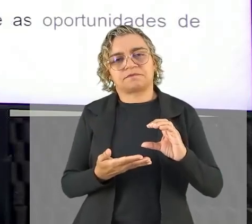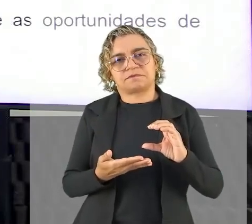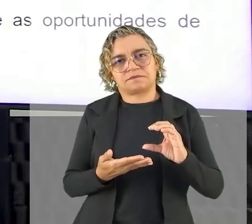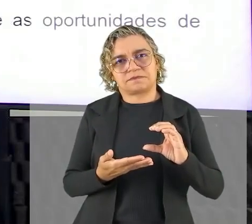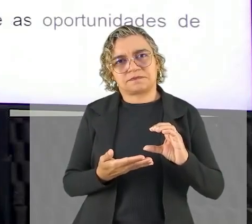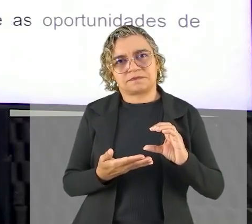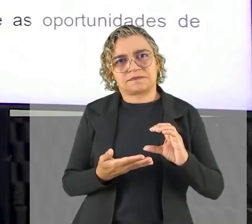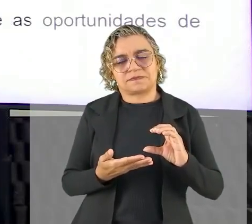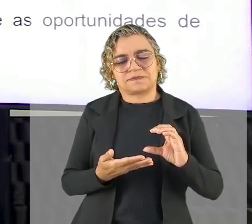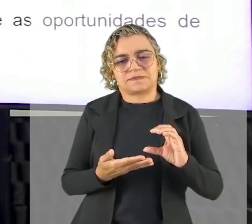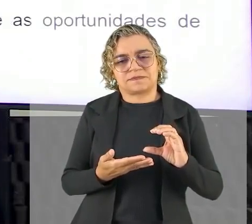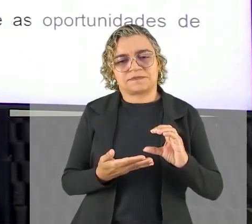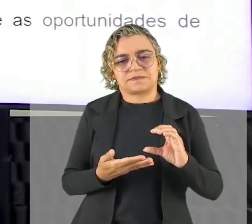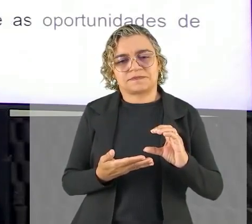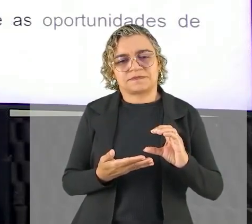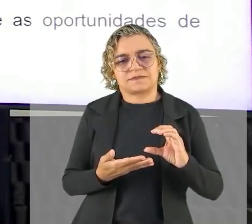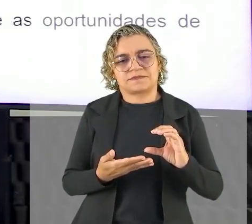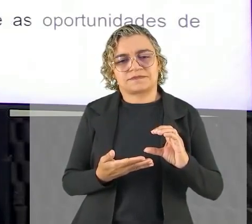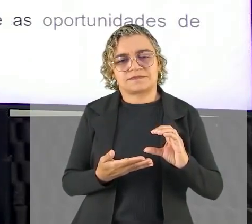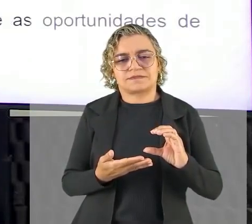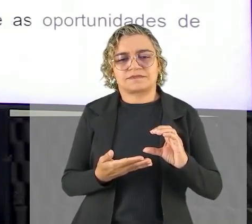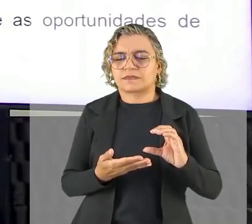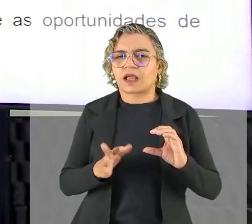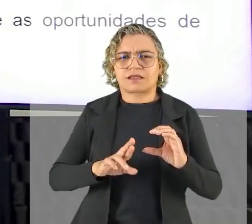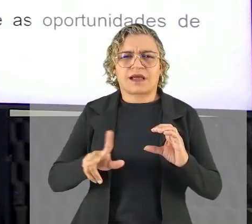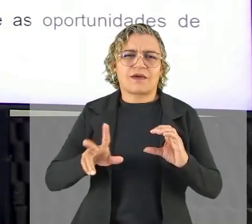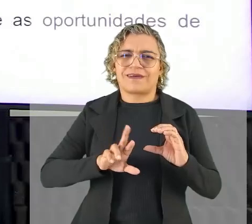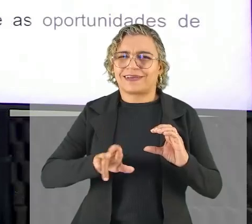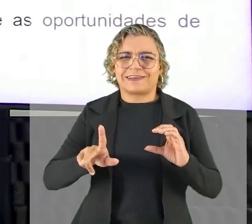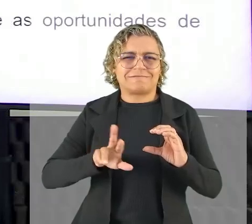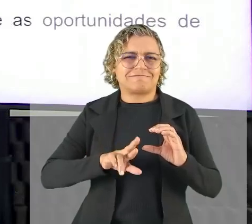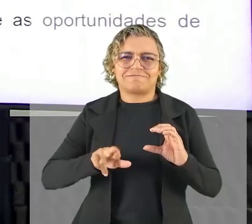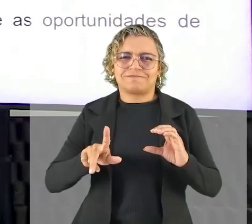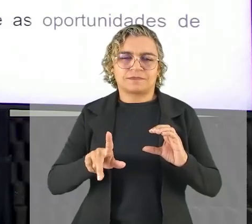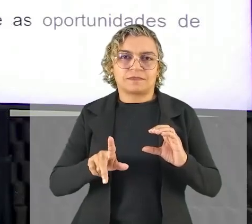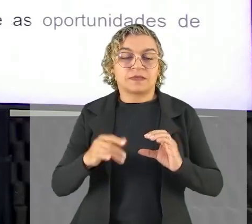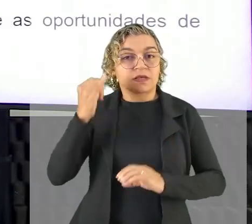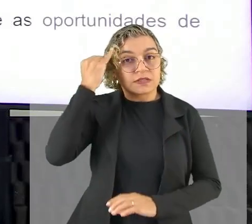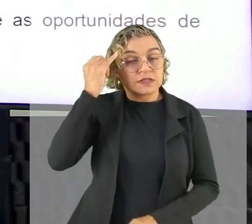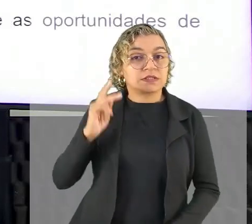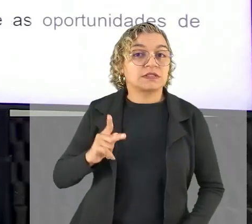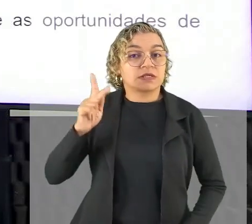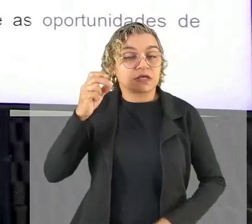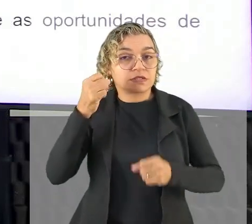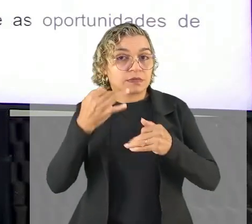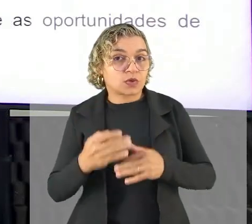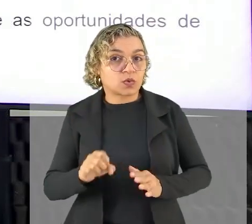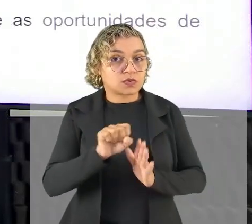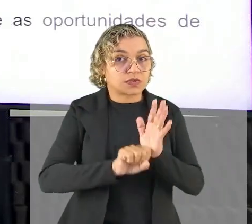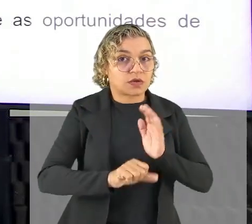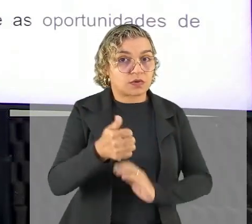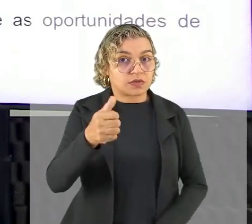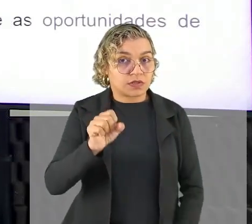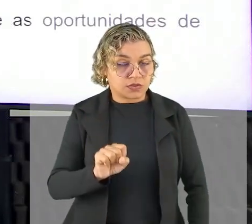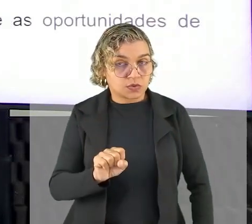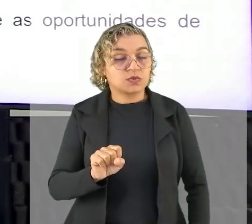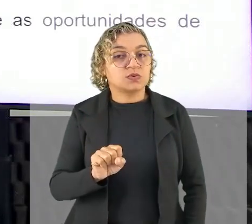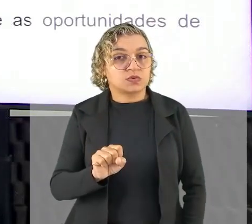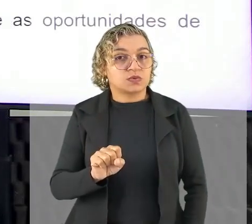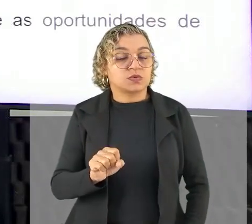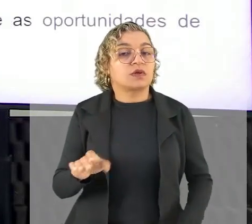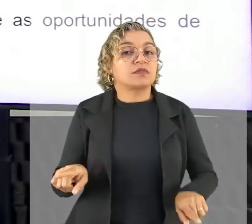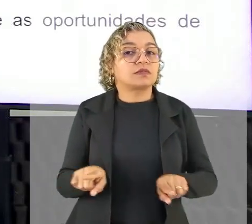as oportunidades de trabalho no Instagram, também não é disso que se trata. O que o Kant falou no século XVIII, e também não é disso que se